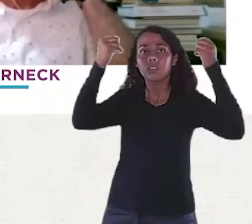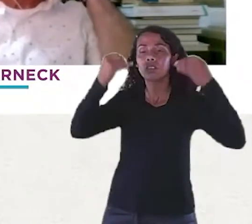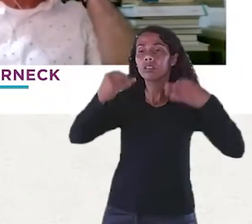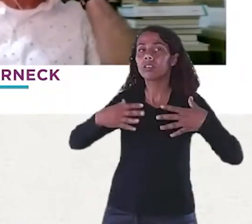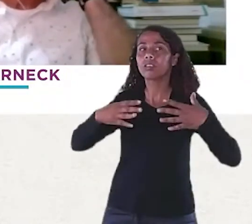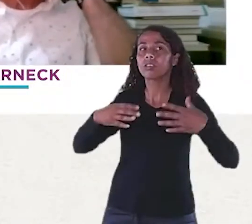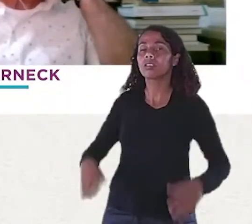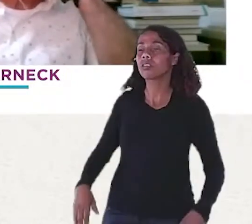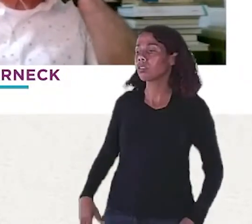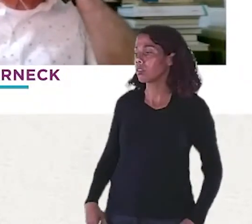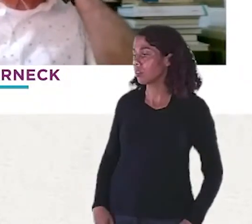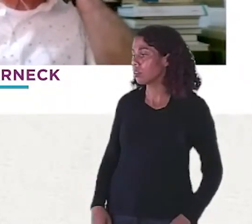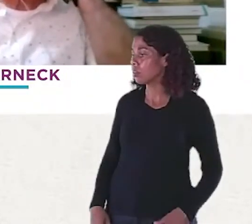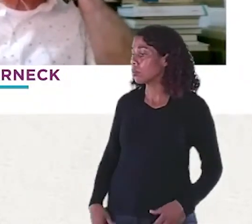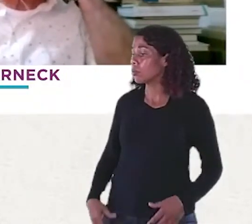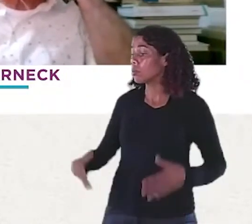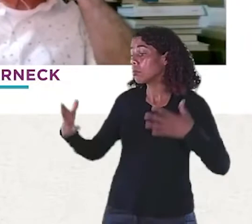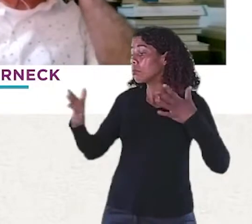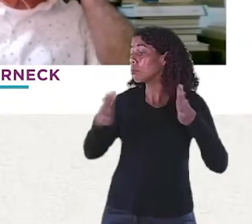Não. Como é que você